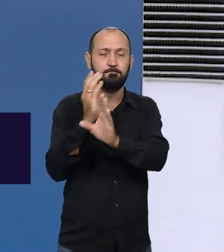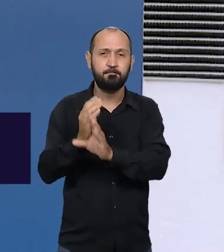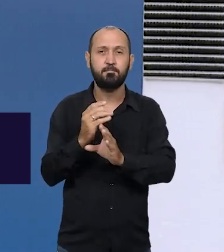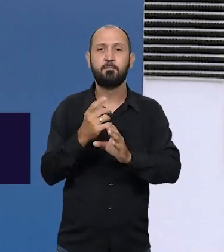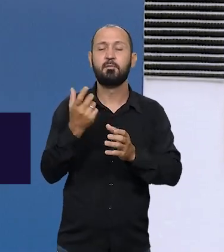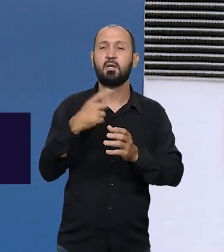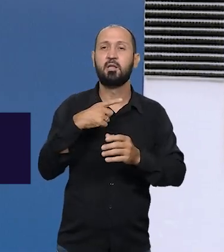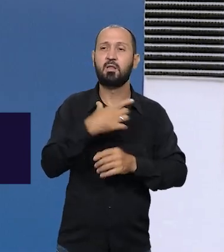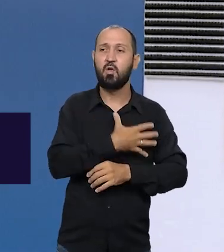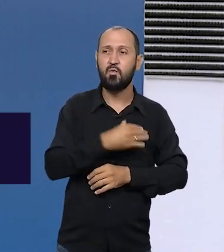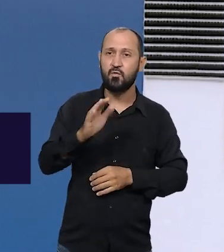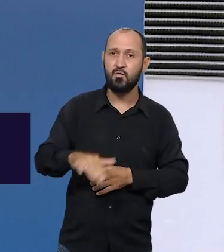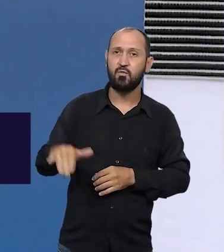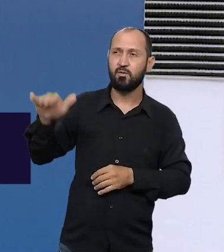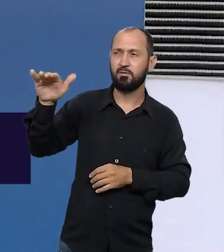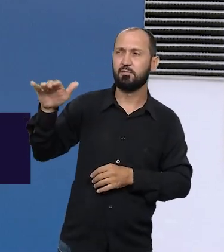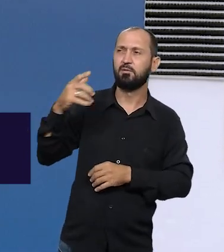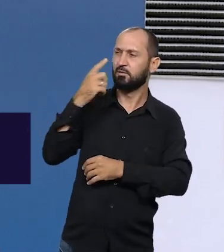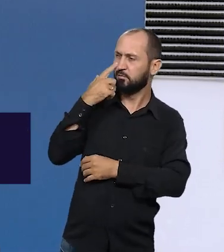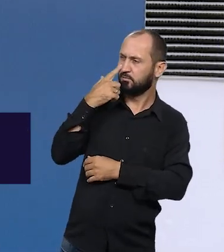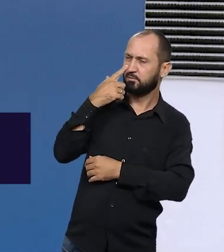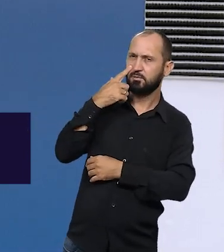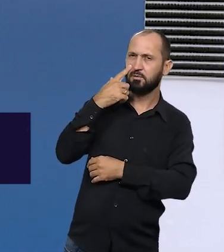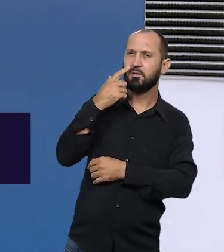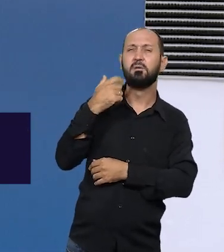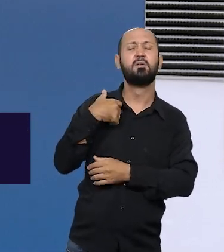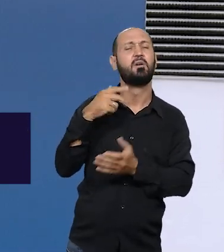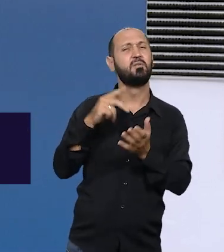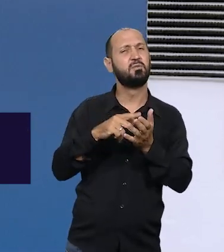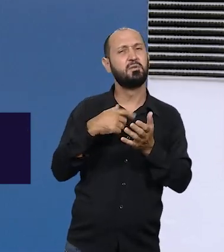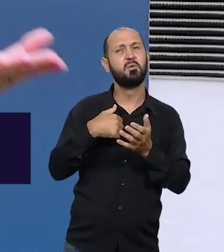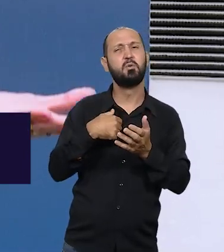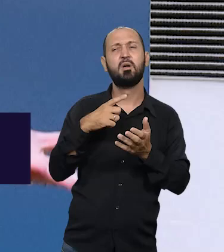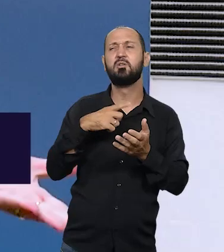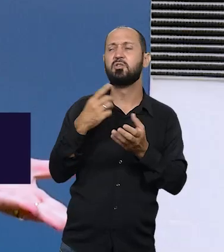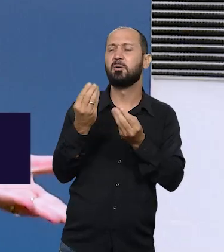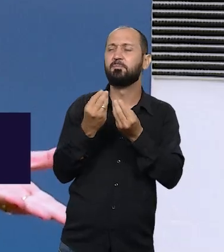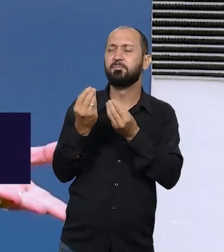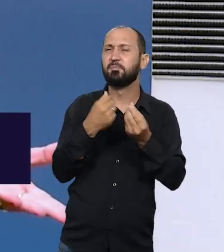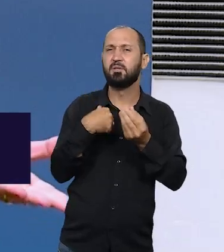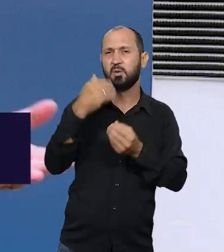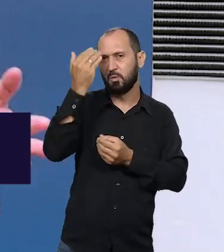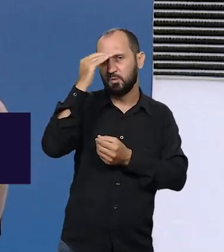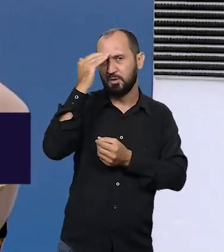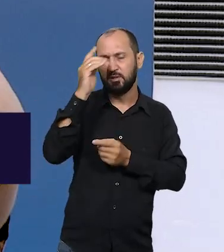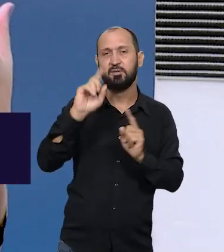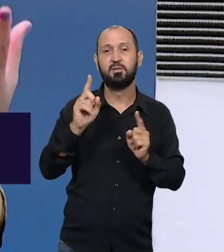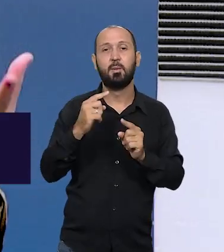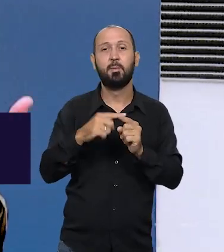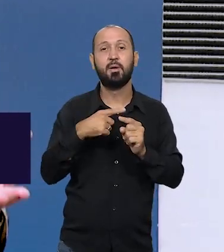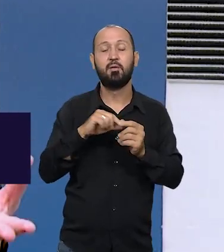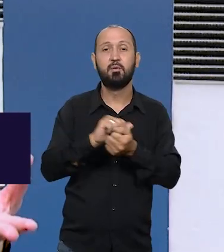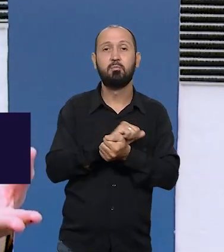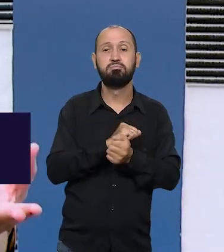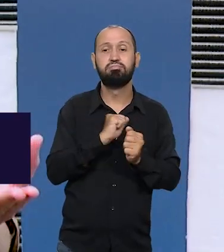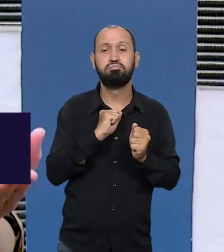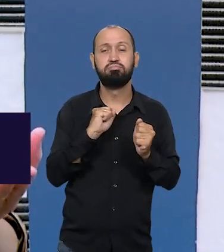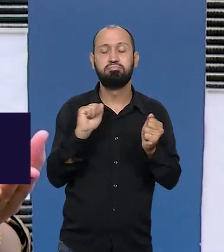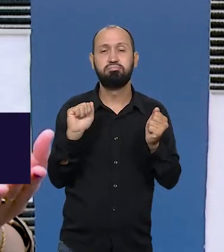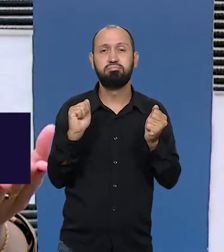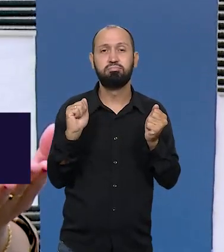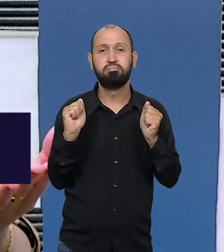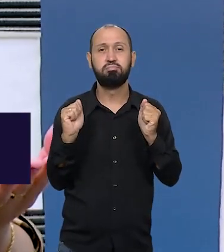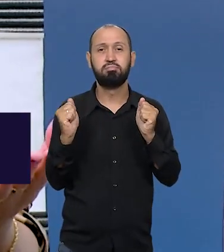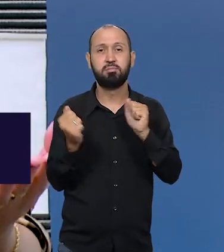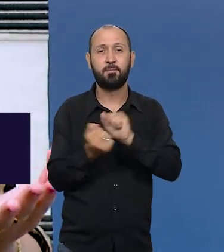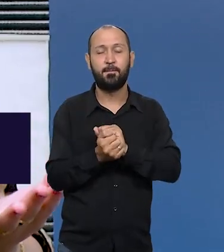falam, eu realmente tinha alguma coisinha que eu não entendia. Por quê? Porque ela foi se adaptando. Ela foi só sobrevivendo diante daquilo e